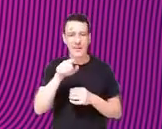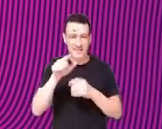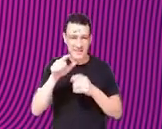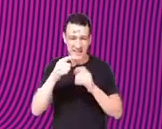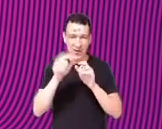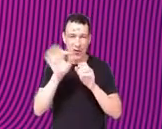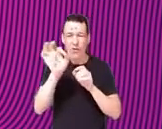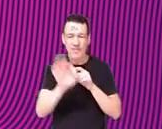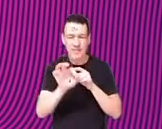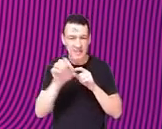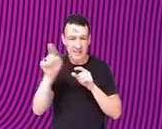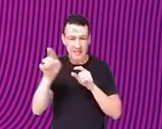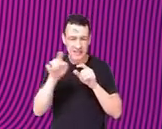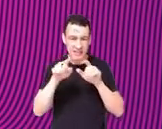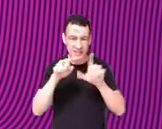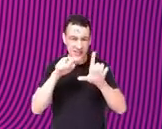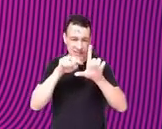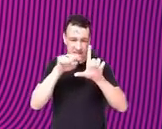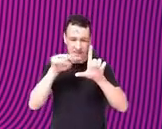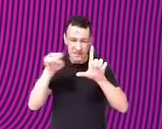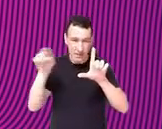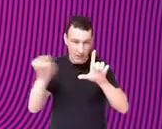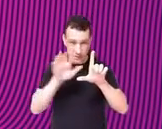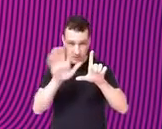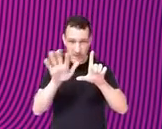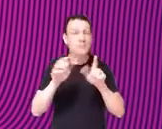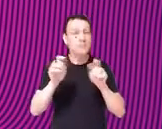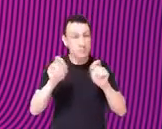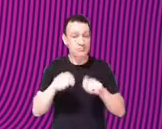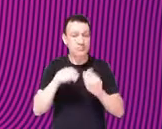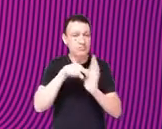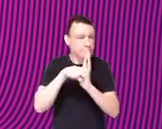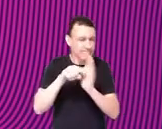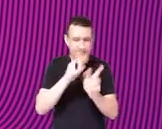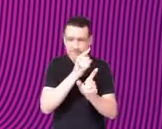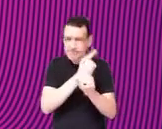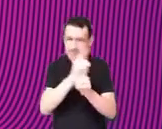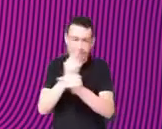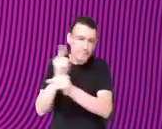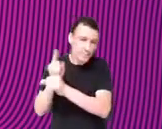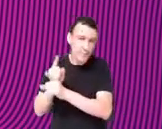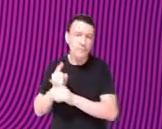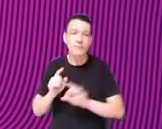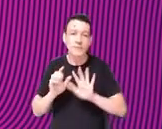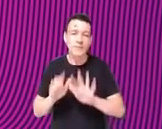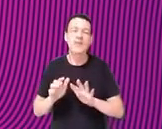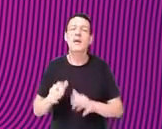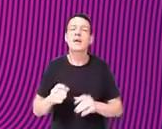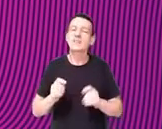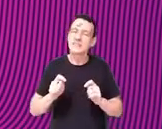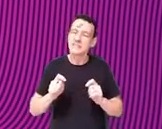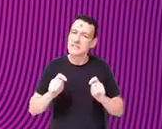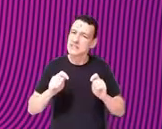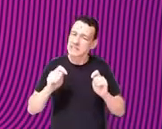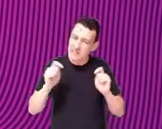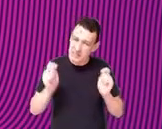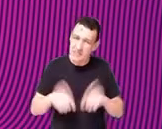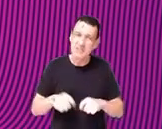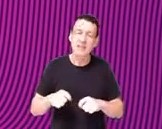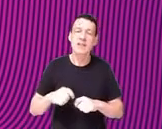por um economista de saúde, e que tem a ver diretamente com aquilo que são